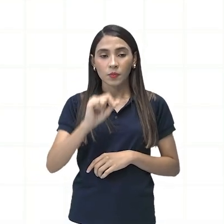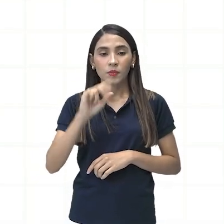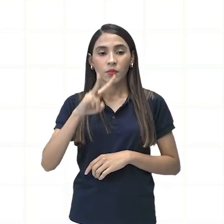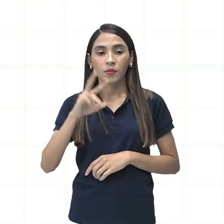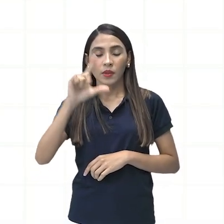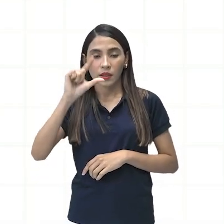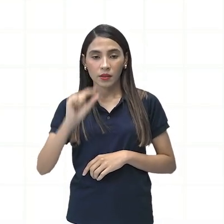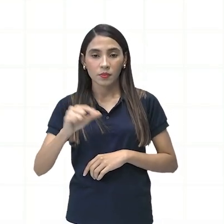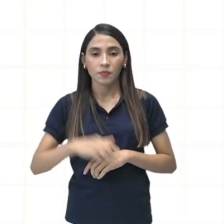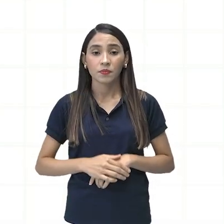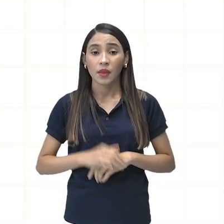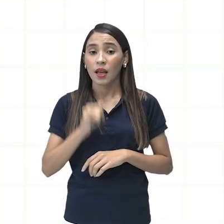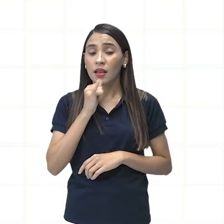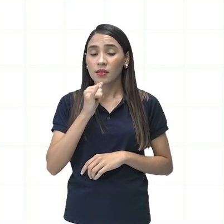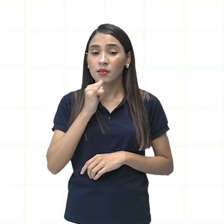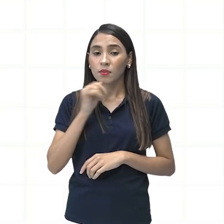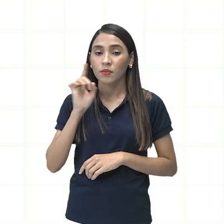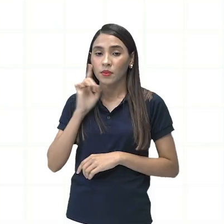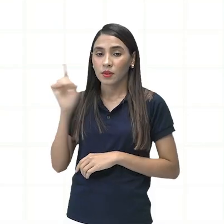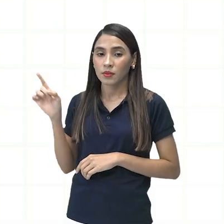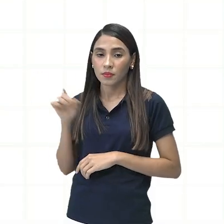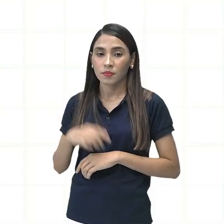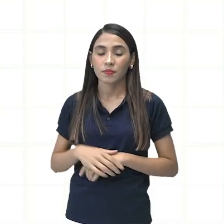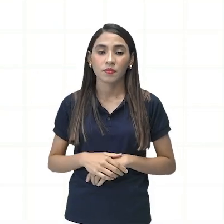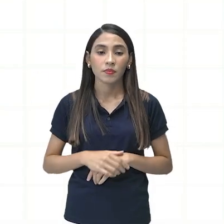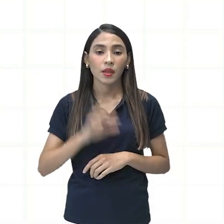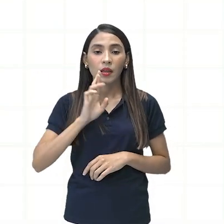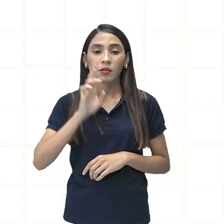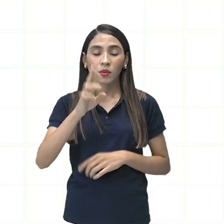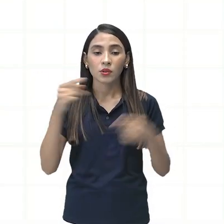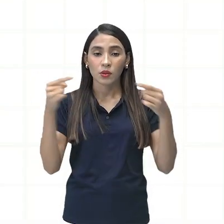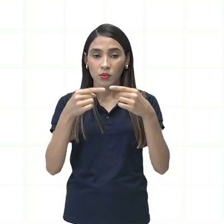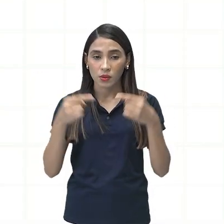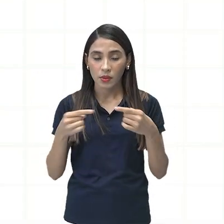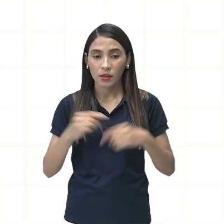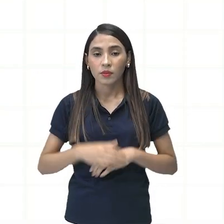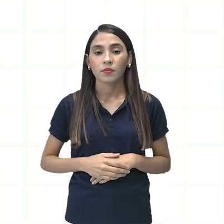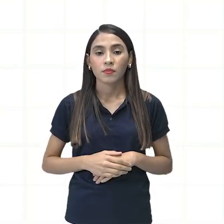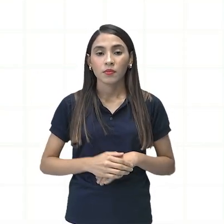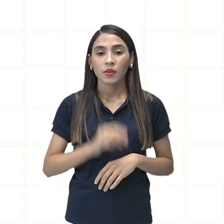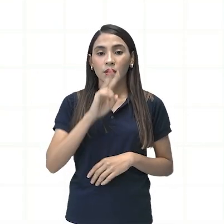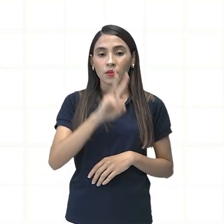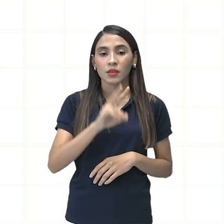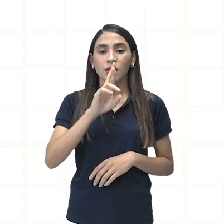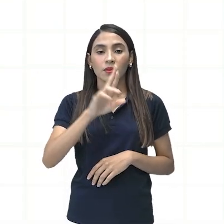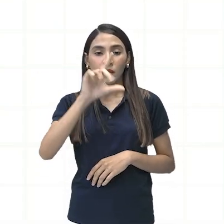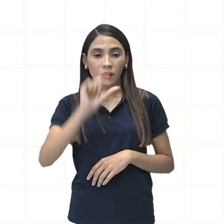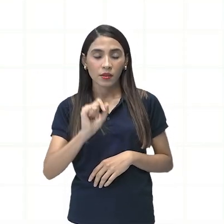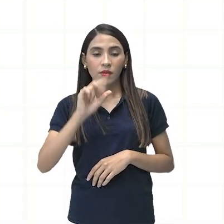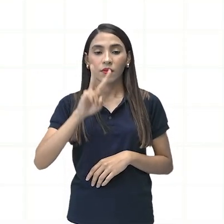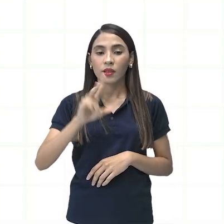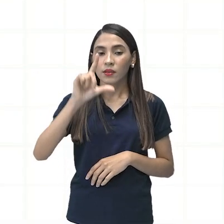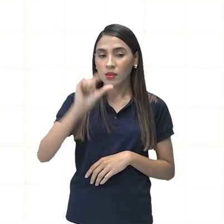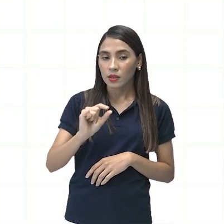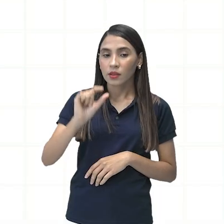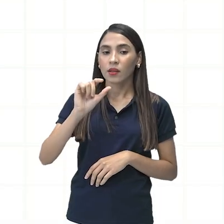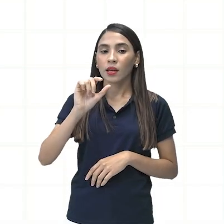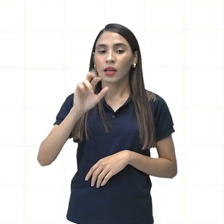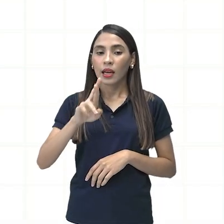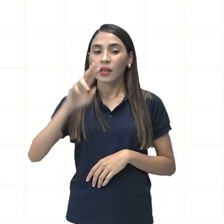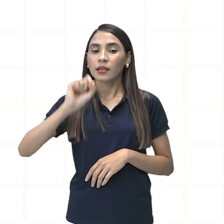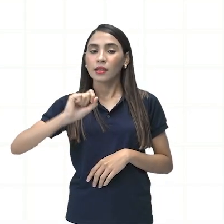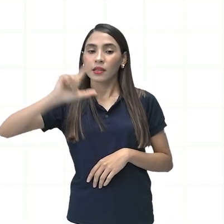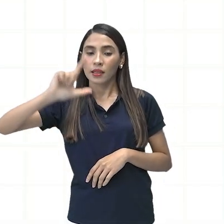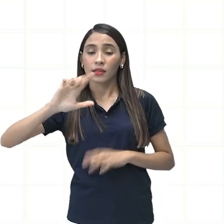Vzão, Rzinho. Olha aqui o nosso resultado desse cruzamento. Vzão, Rzão com Vzinho,